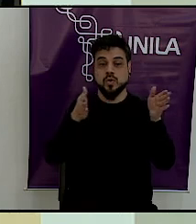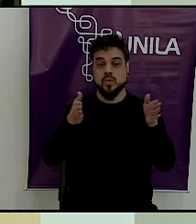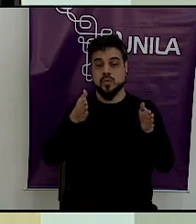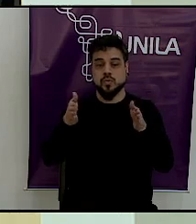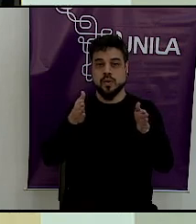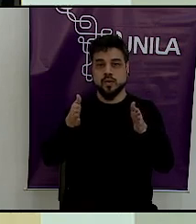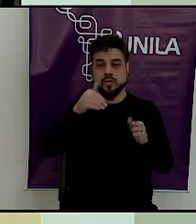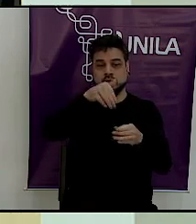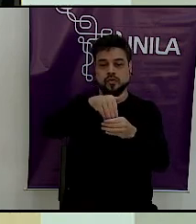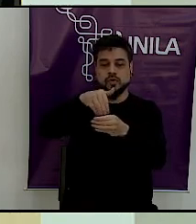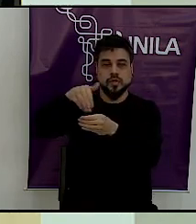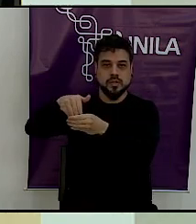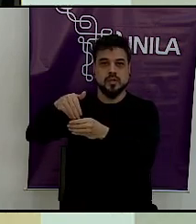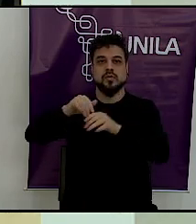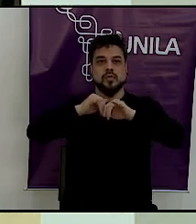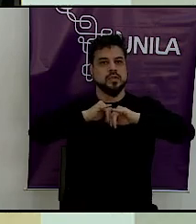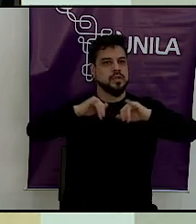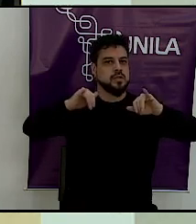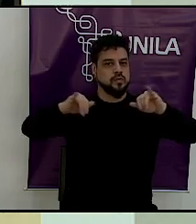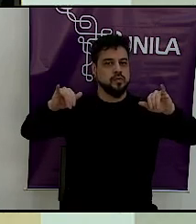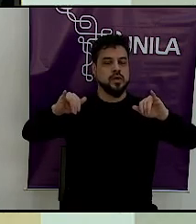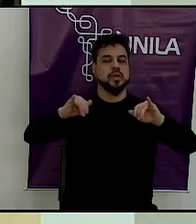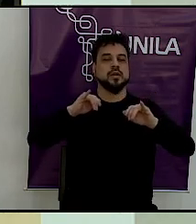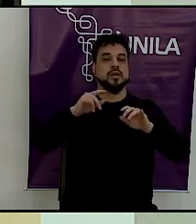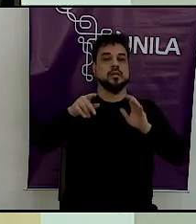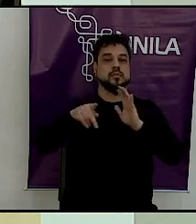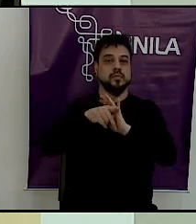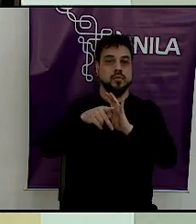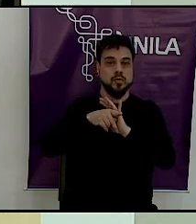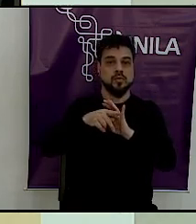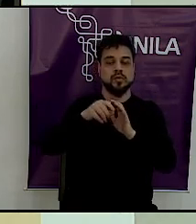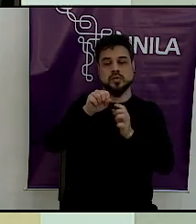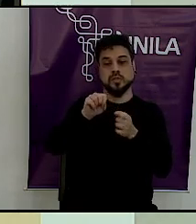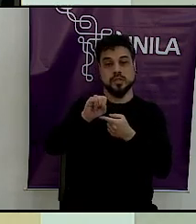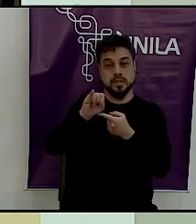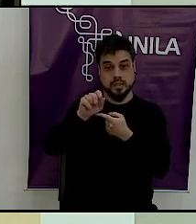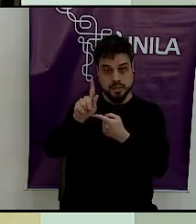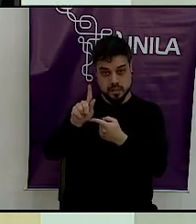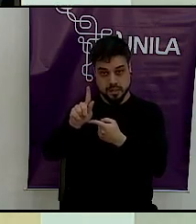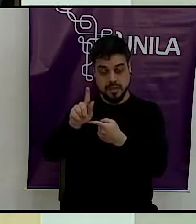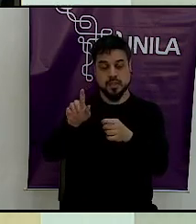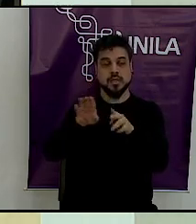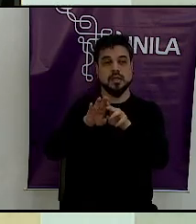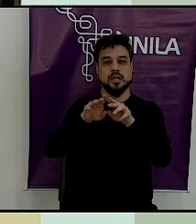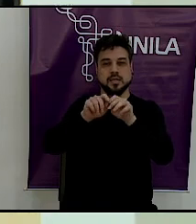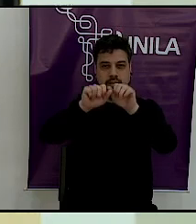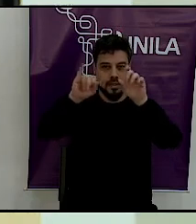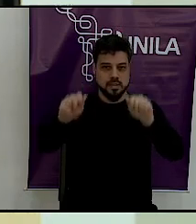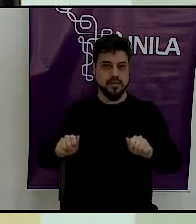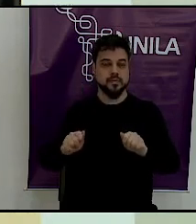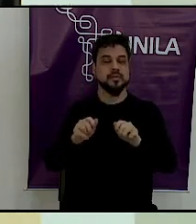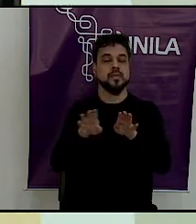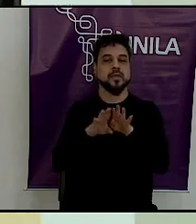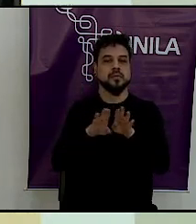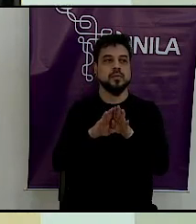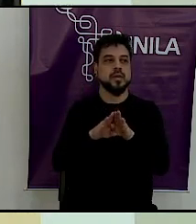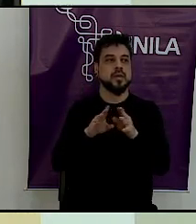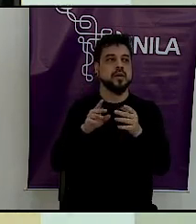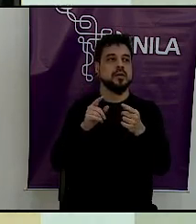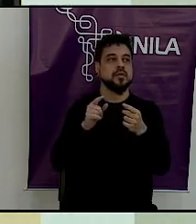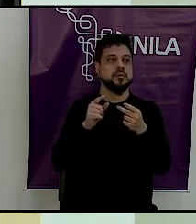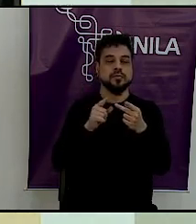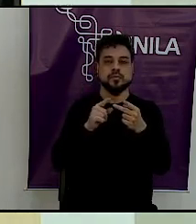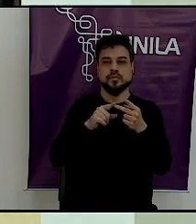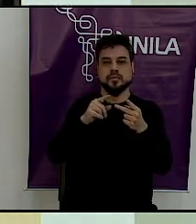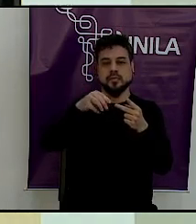pelas nossas mídias e pelo próprio sistema, né, pelo SIG, vai ser de 18 a 28, e no dia 29 a